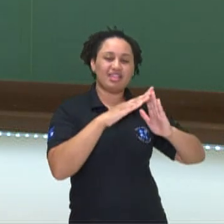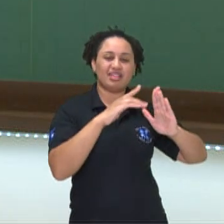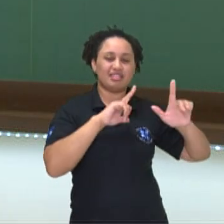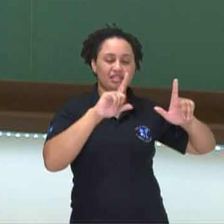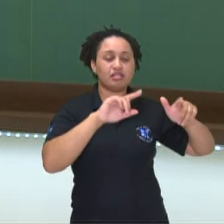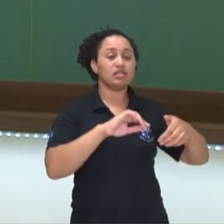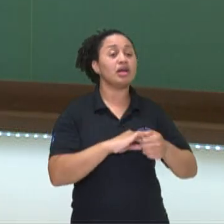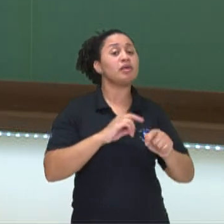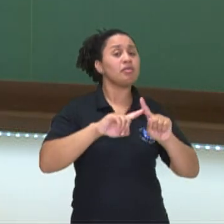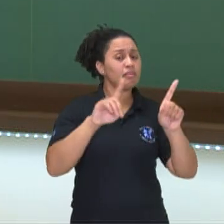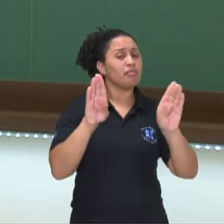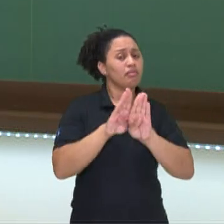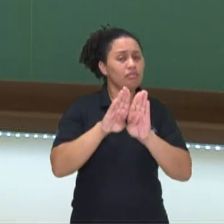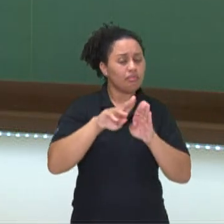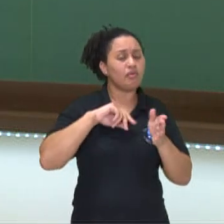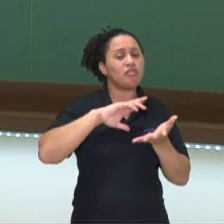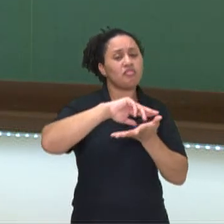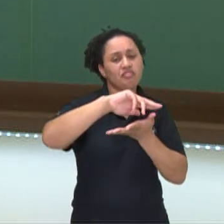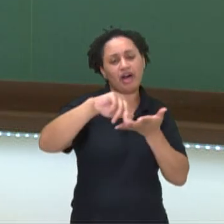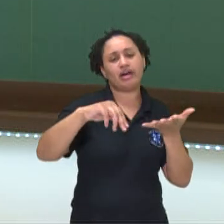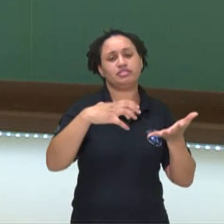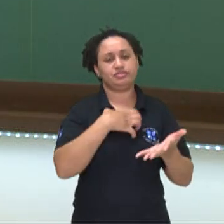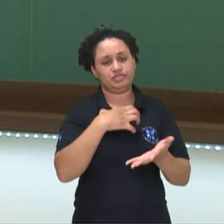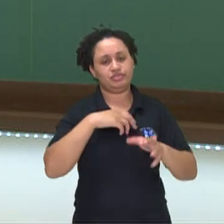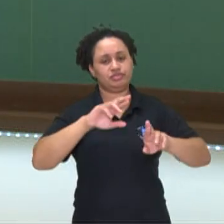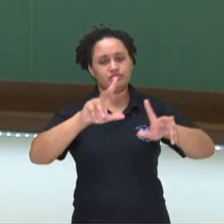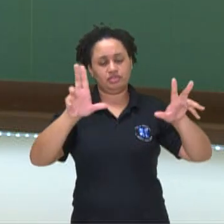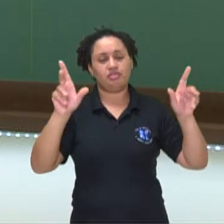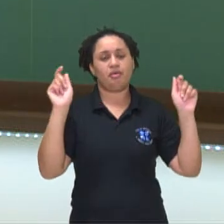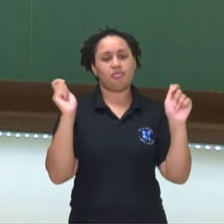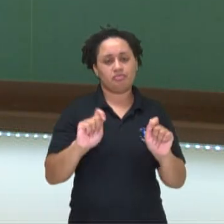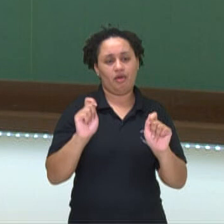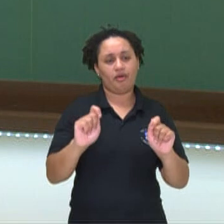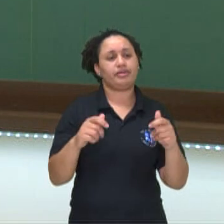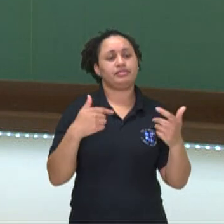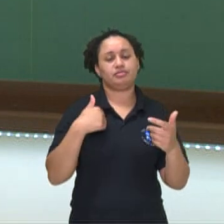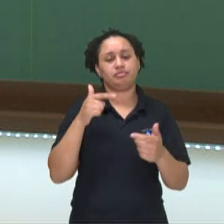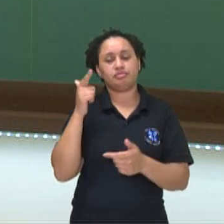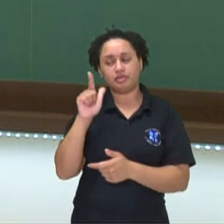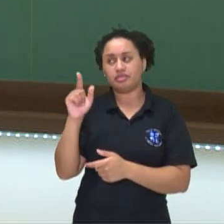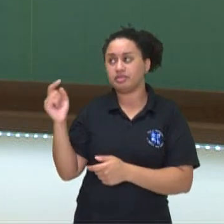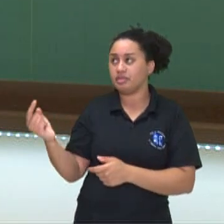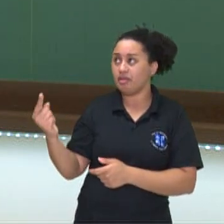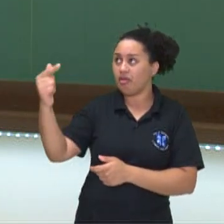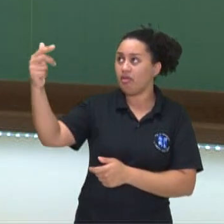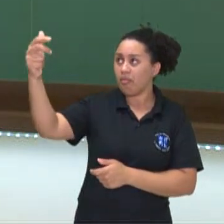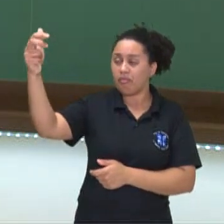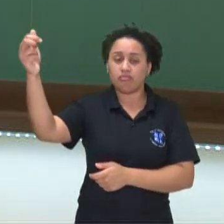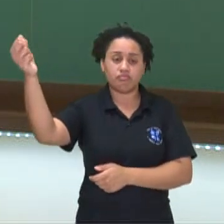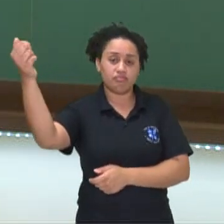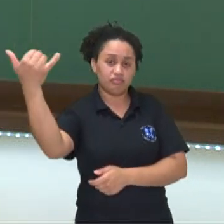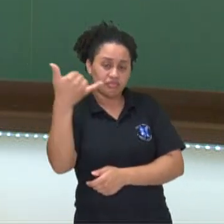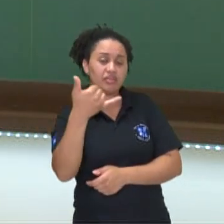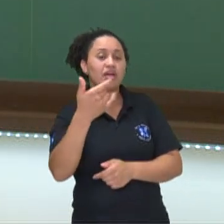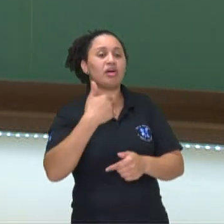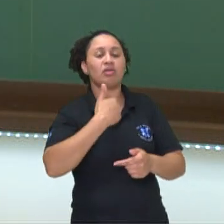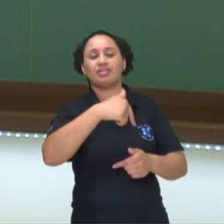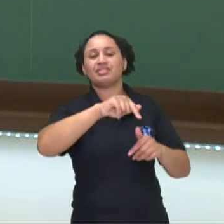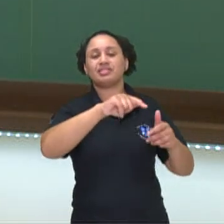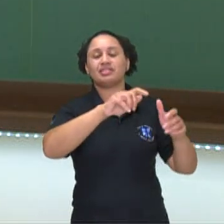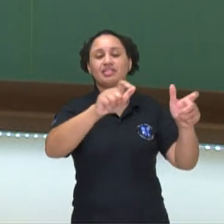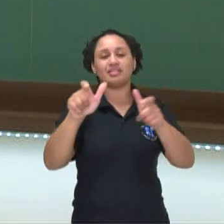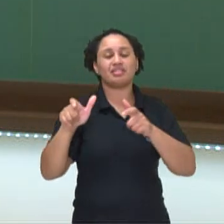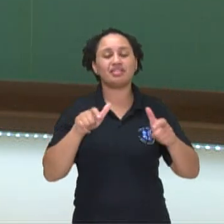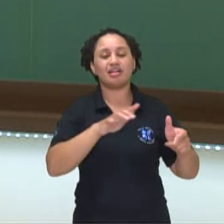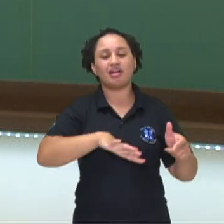de várias outras maneiras. Podemos utilizar isso para transmissão de informações entre as áreas que não são atendidas